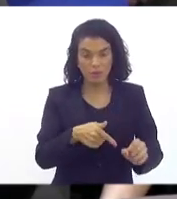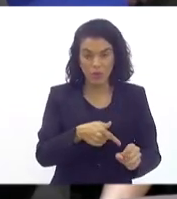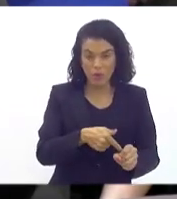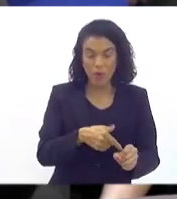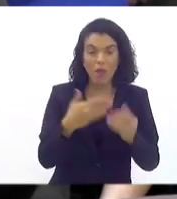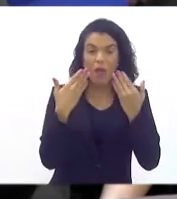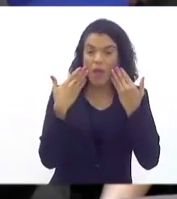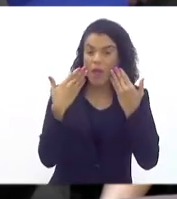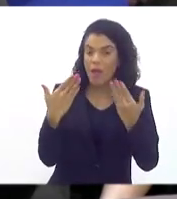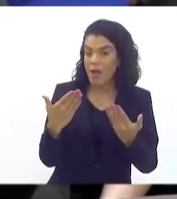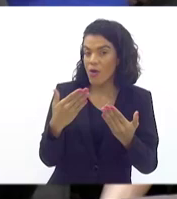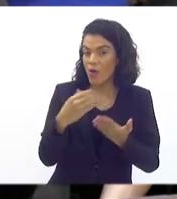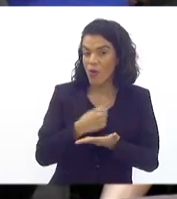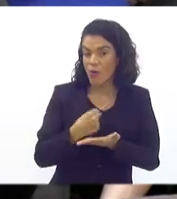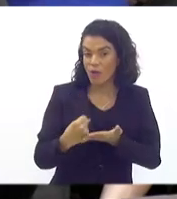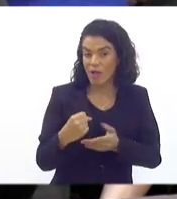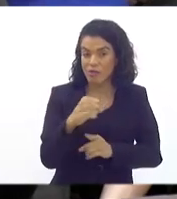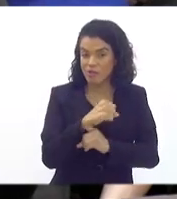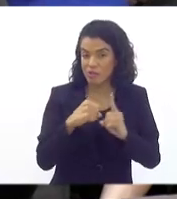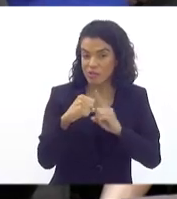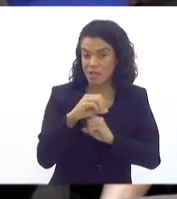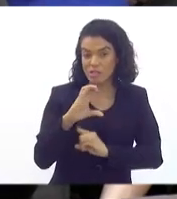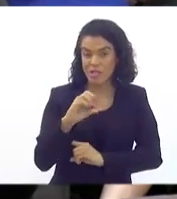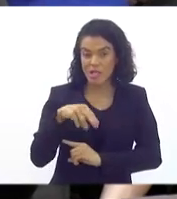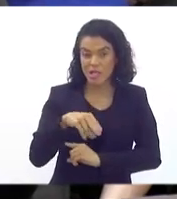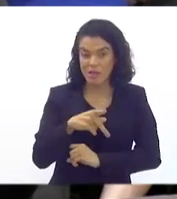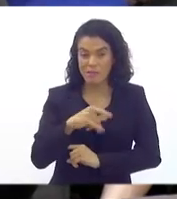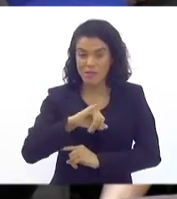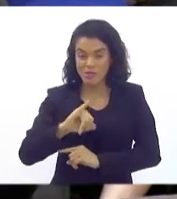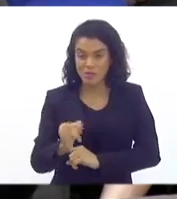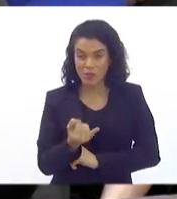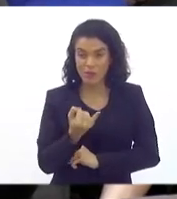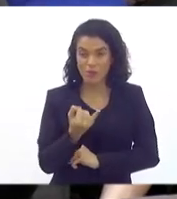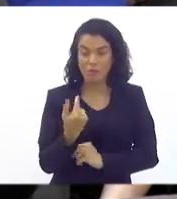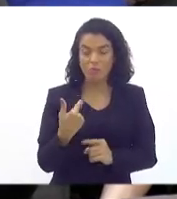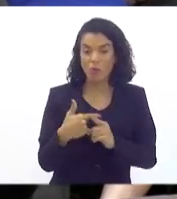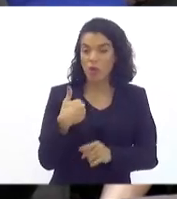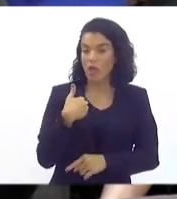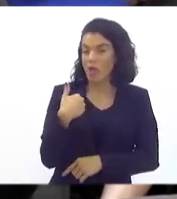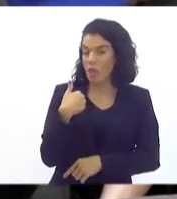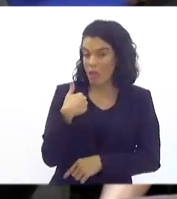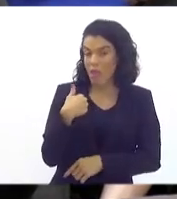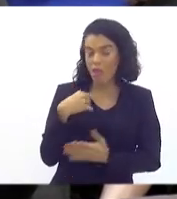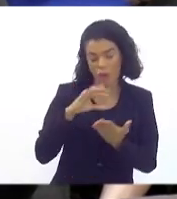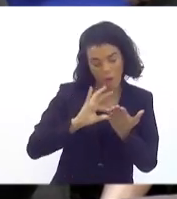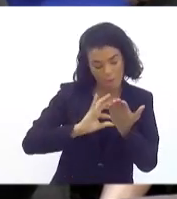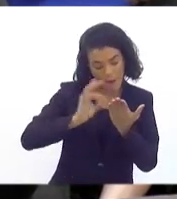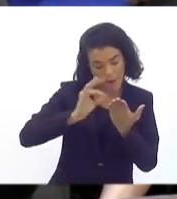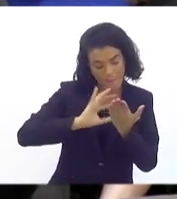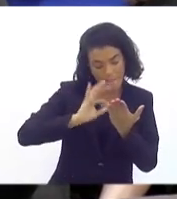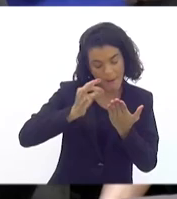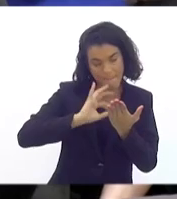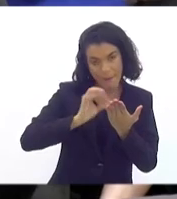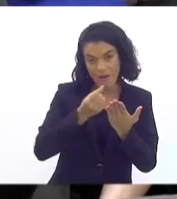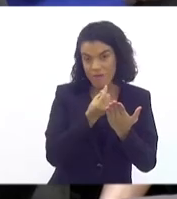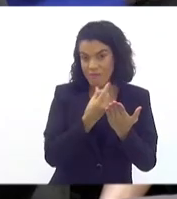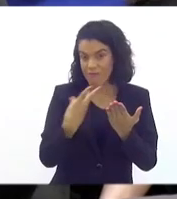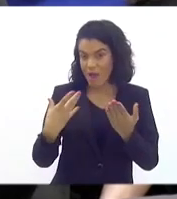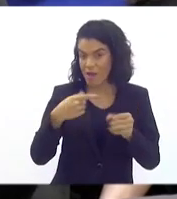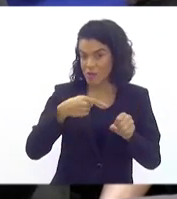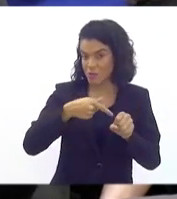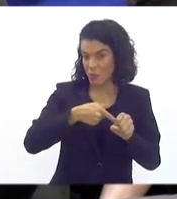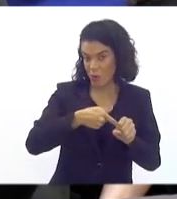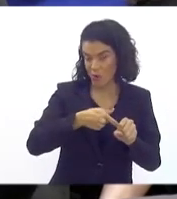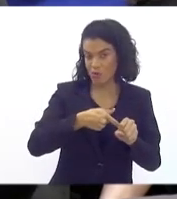Luanda apresentasse o contrato social CNPJ todos os documentos referentes Porque eu tive o cuidado de levantar e são vários postos